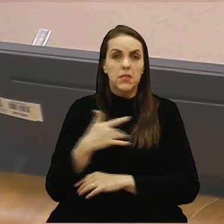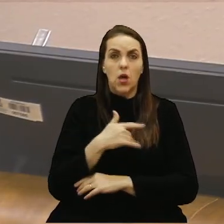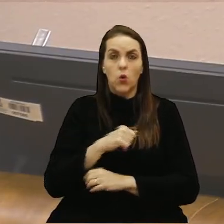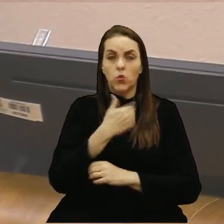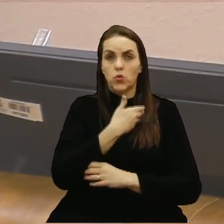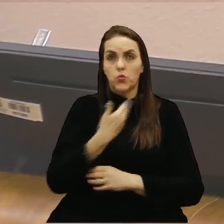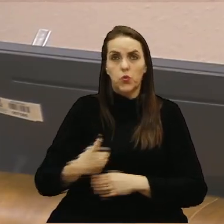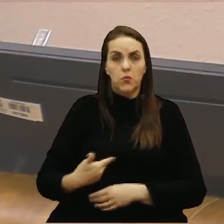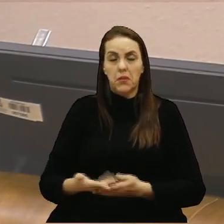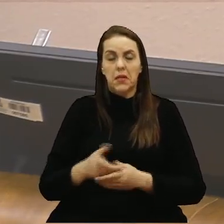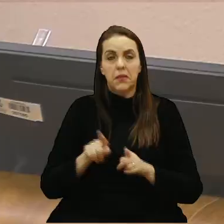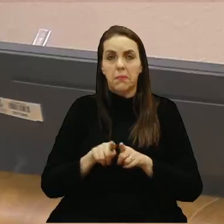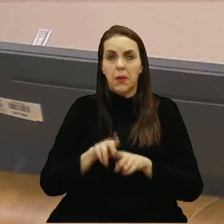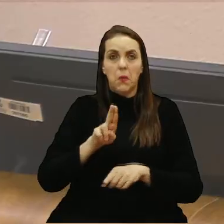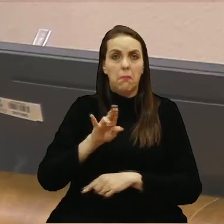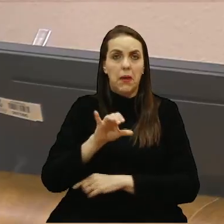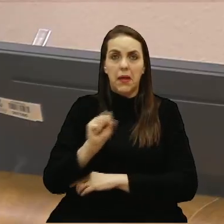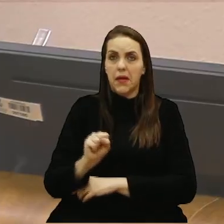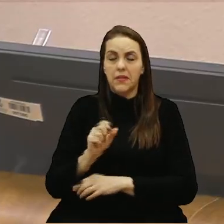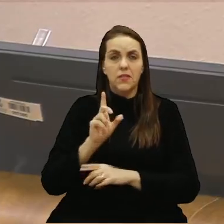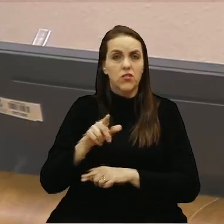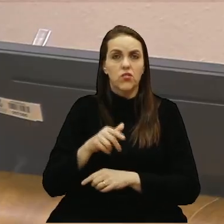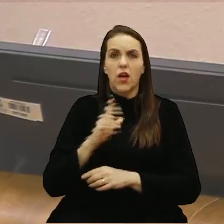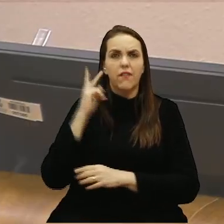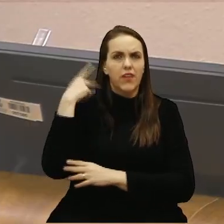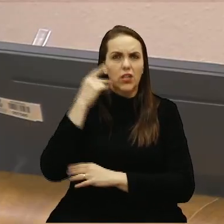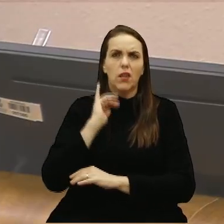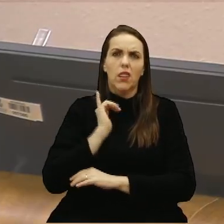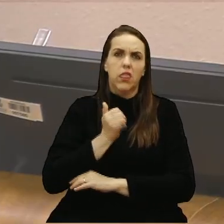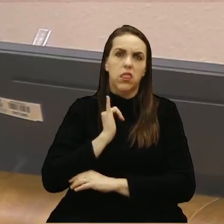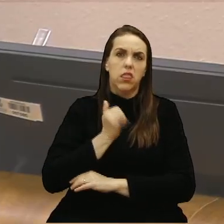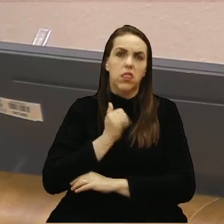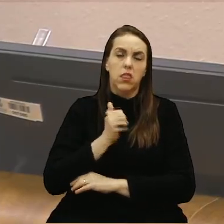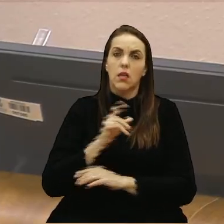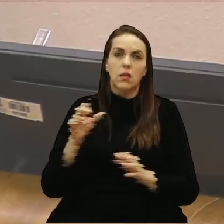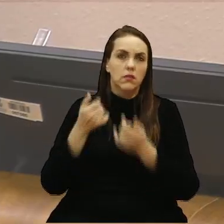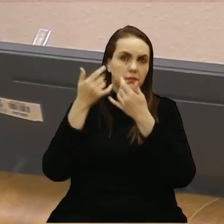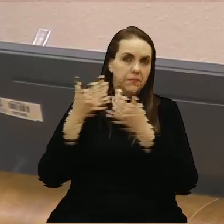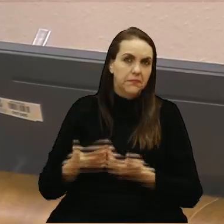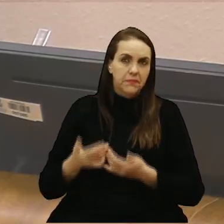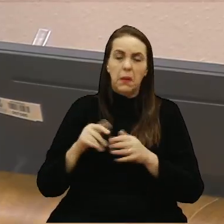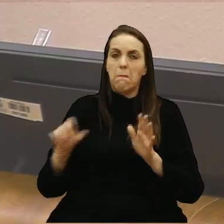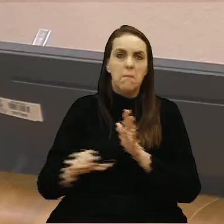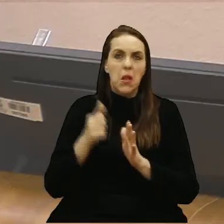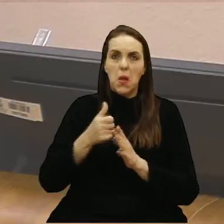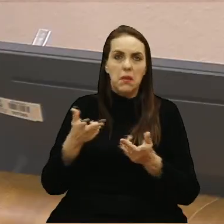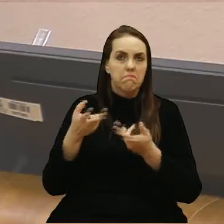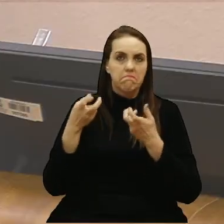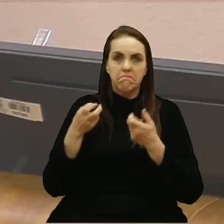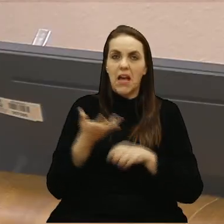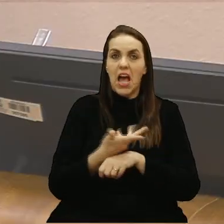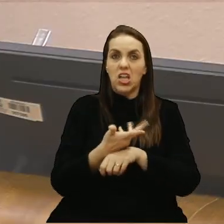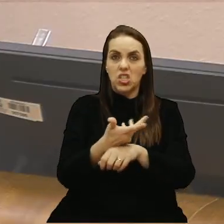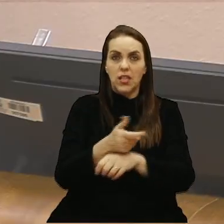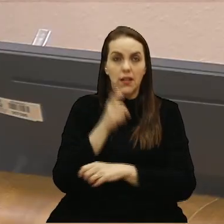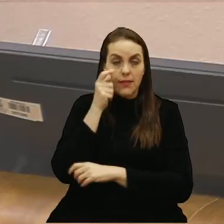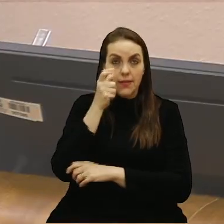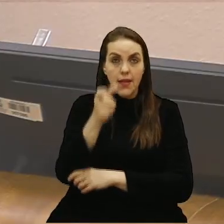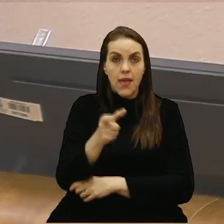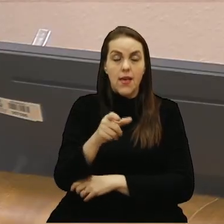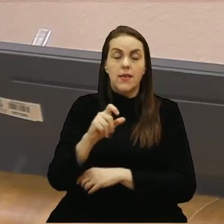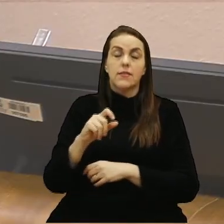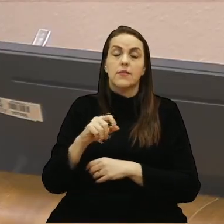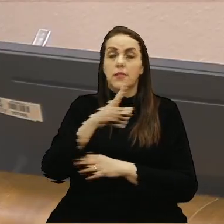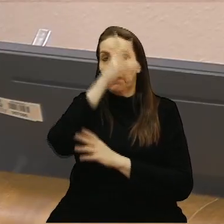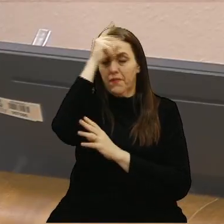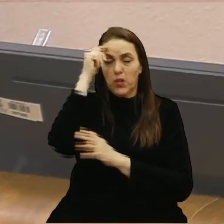unidades básicas. Os vereadores trazem aqui relatos sobre as UBS e a gente não vê melhorias. A gente vê agilidade para aquilo que é de interesse do executivo,